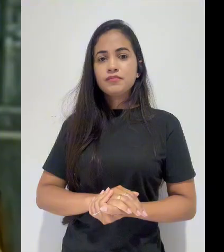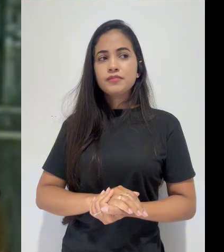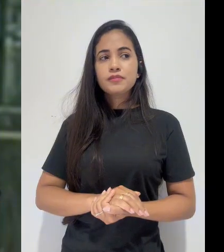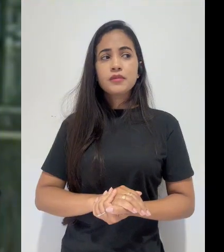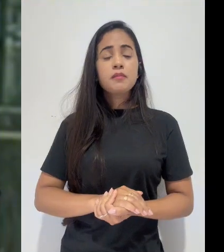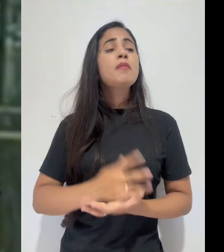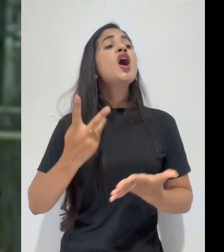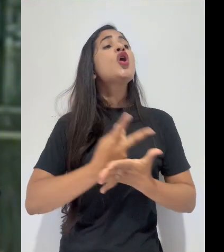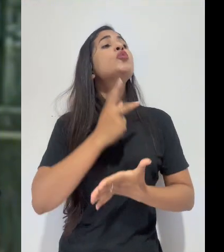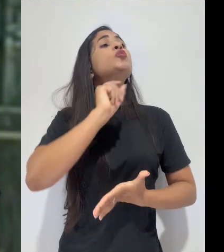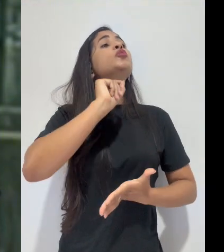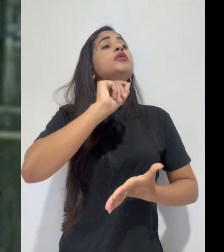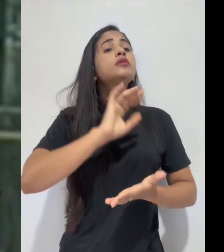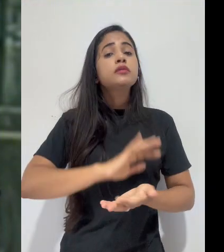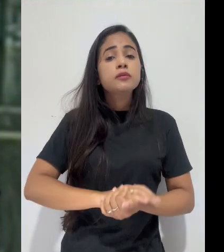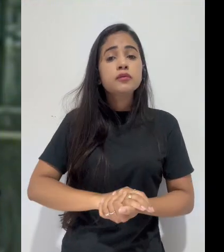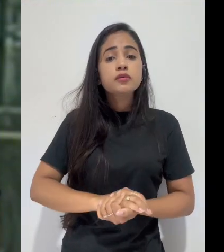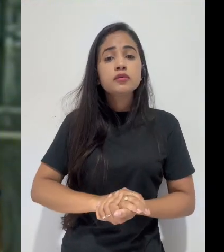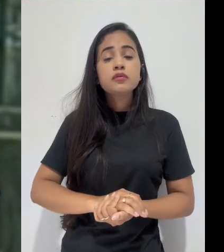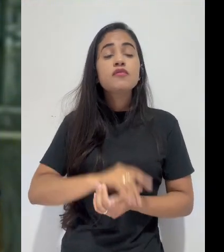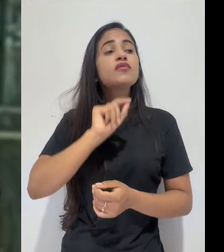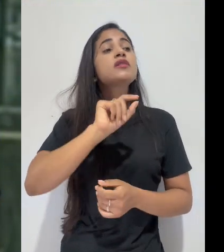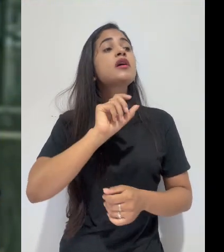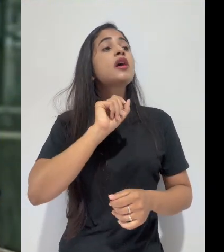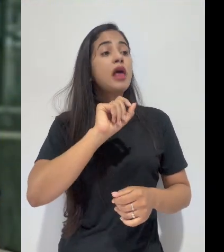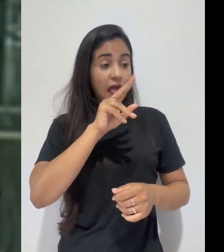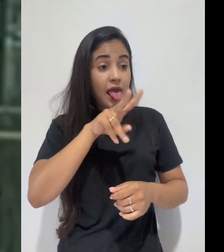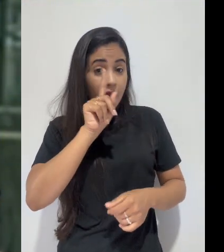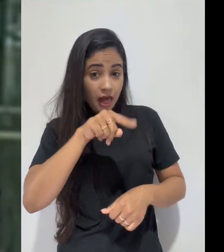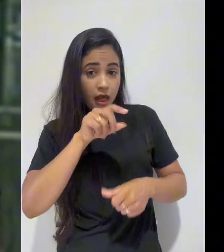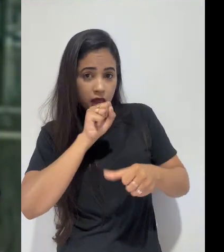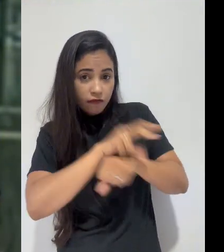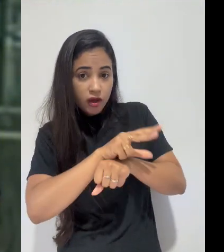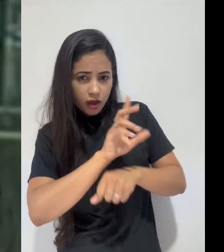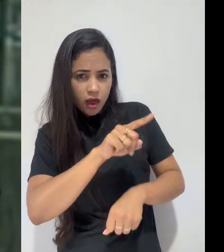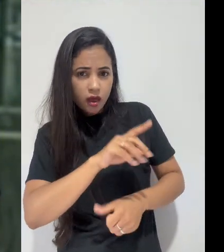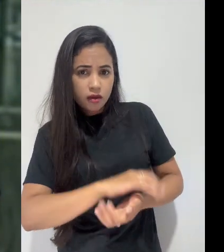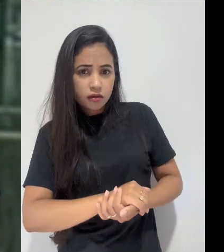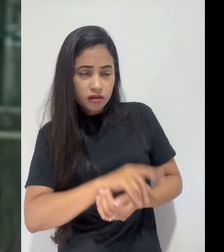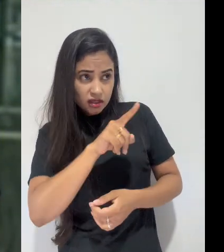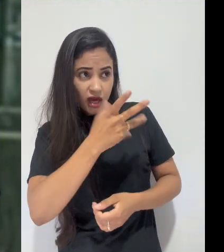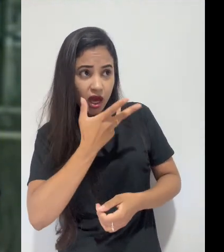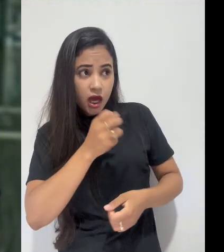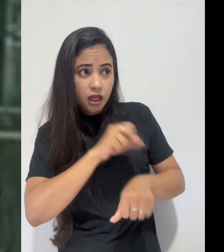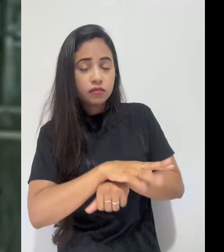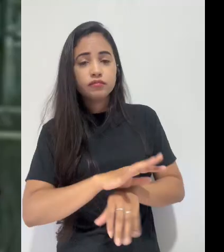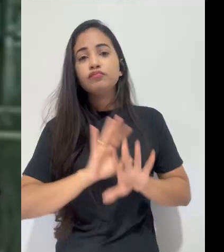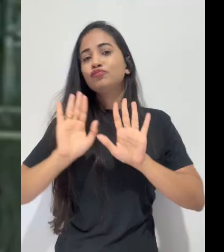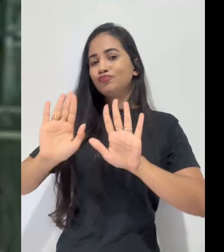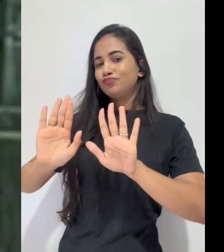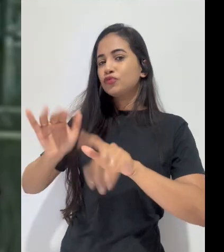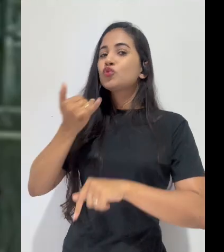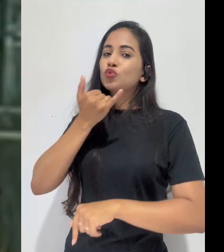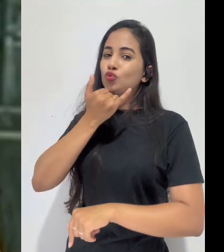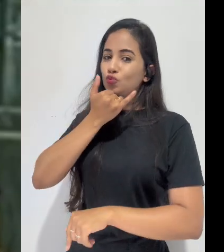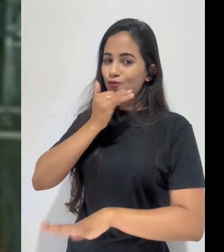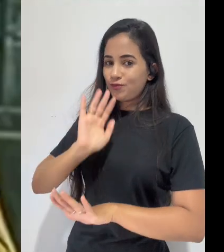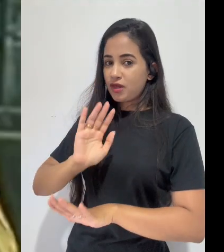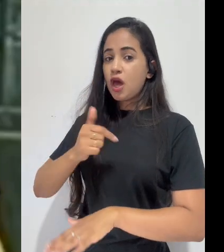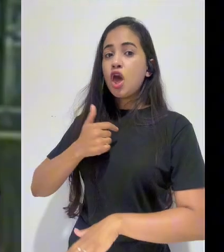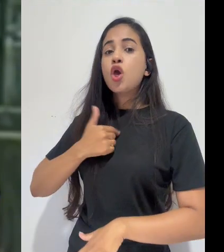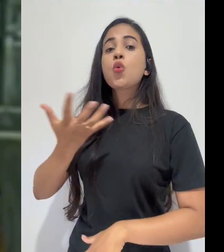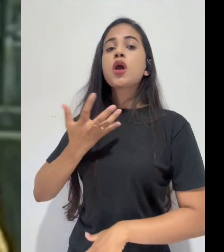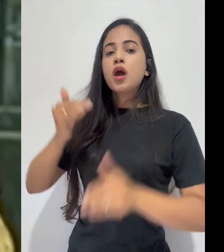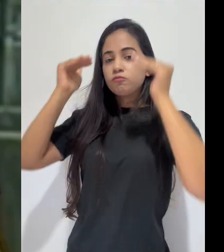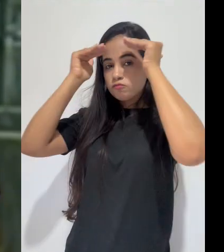mas escuta, menina, o que é, hein? O que você quer? É emprego? É emprego que você quer? É emprego, vou arrumar um emprego para você. Eu falei: não, eu não